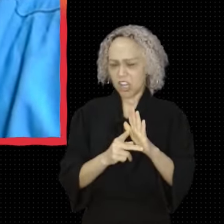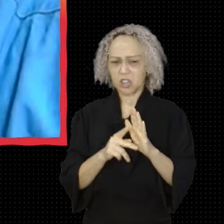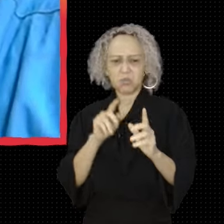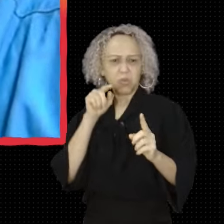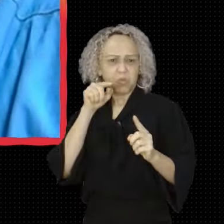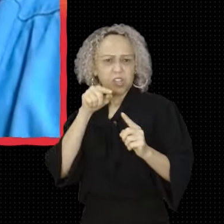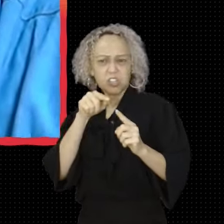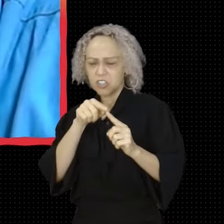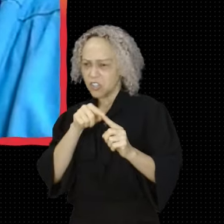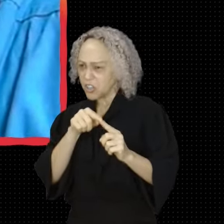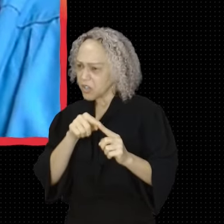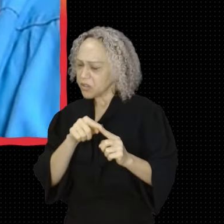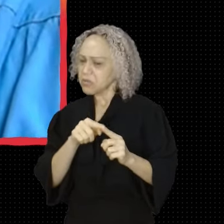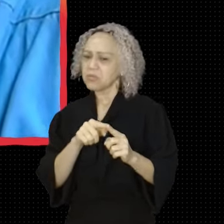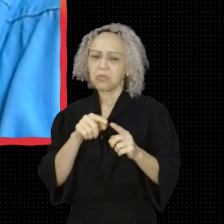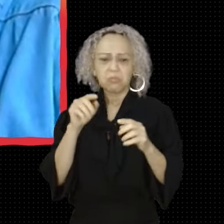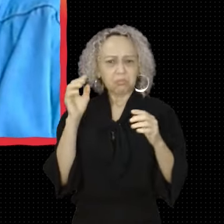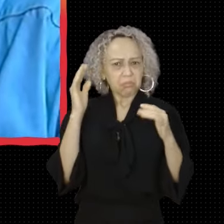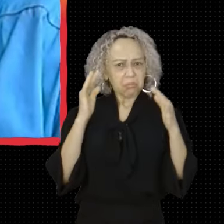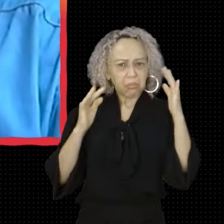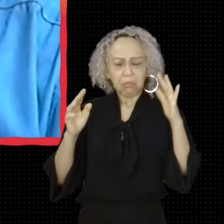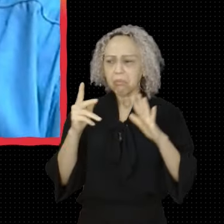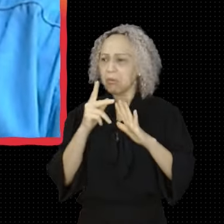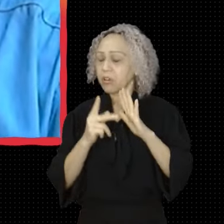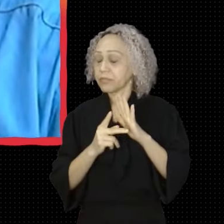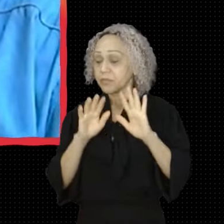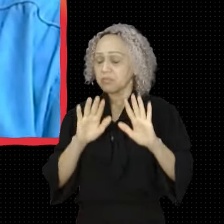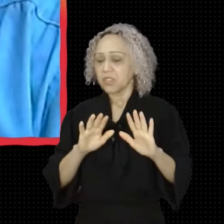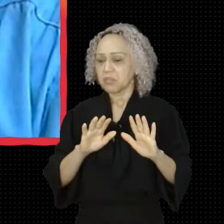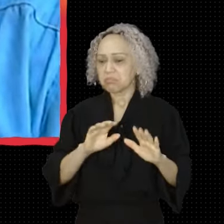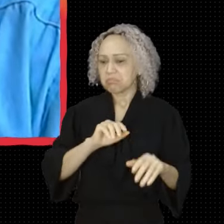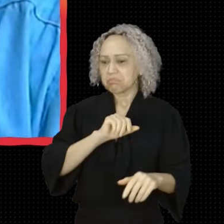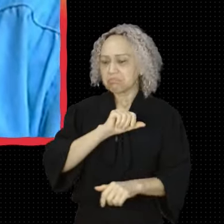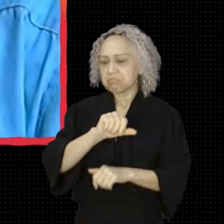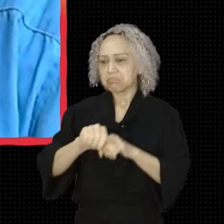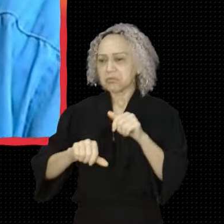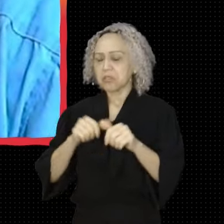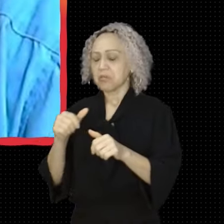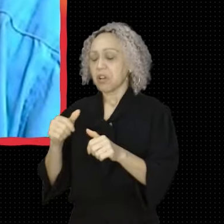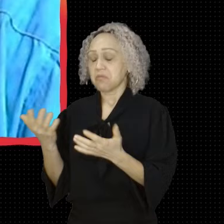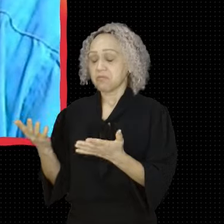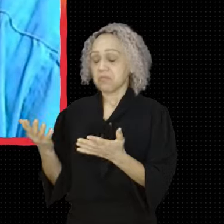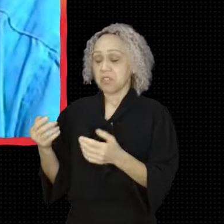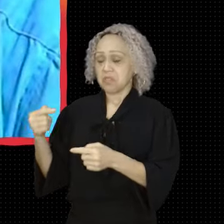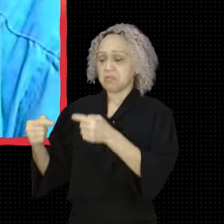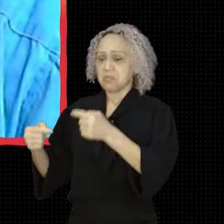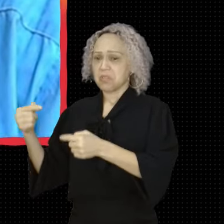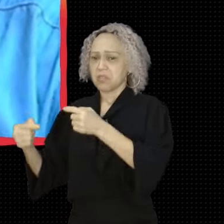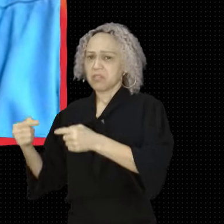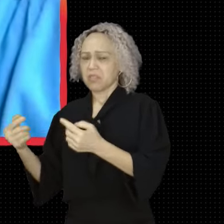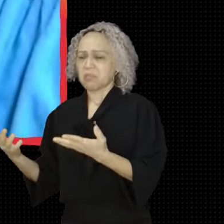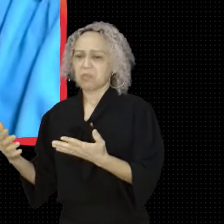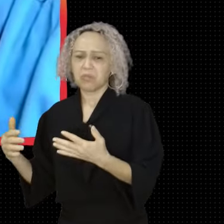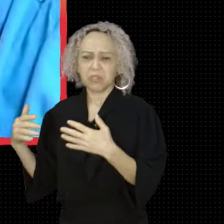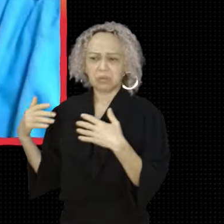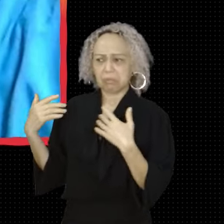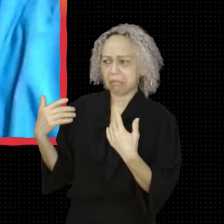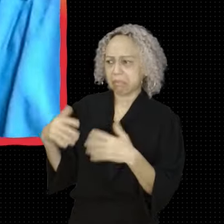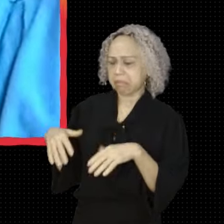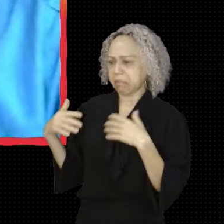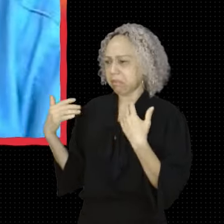as suas campanhas politizadoras e engajadoras. A campanha eleitoral é o momento da gente conquistar a representação que deve